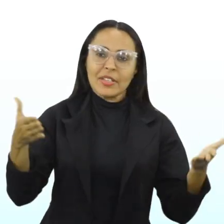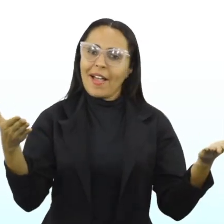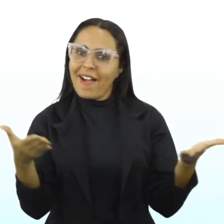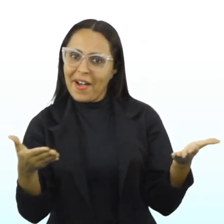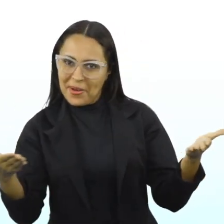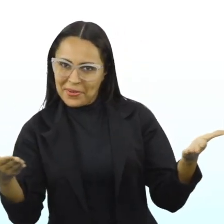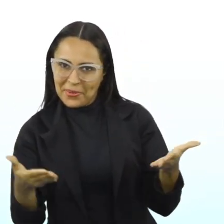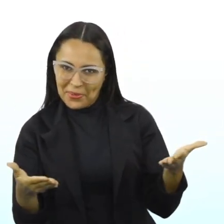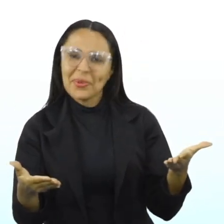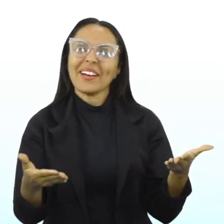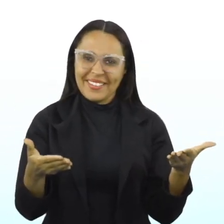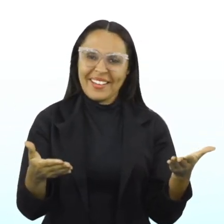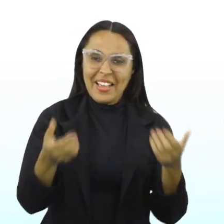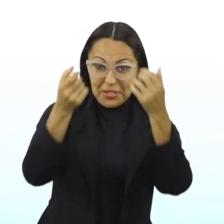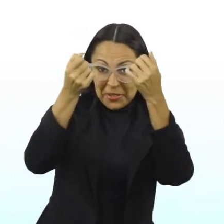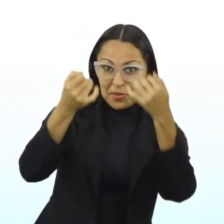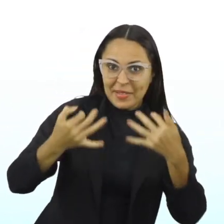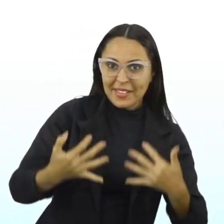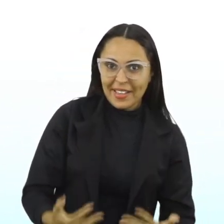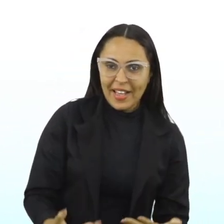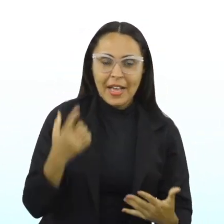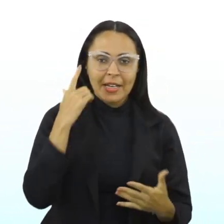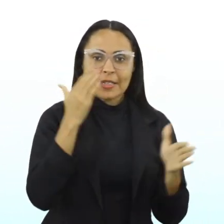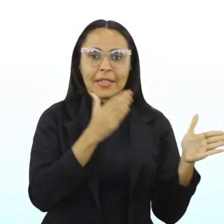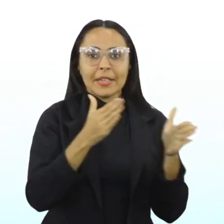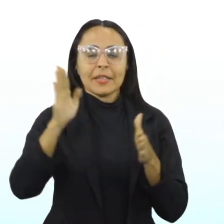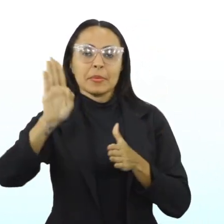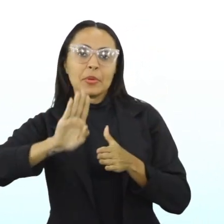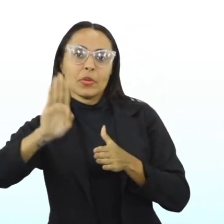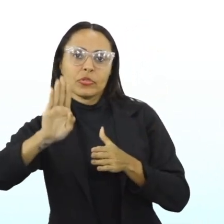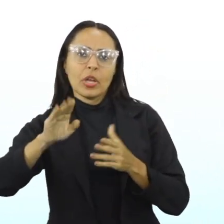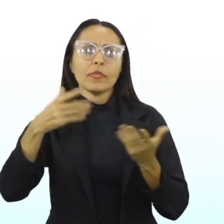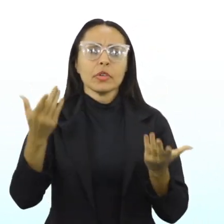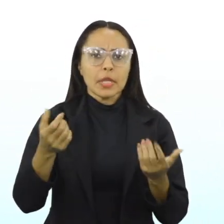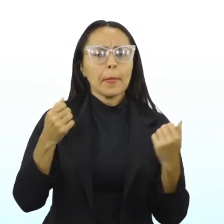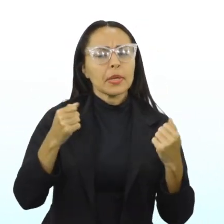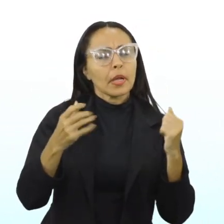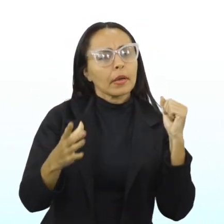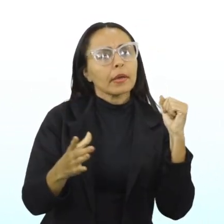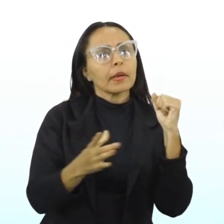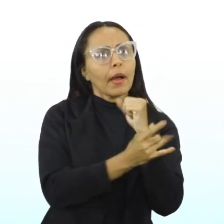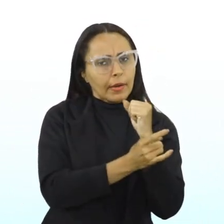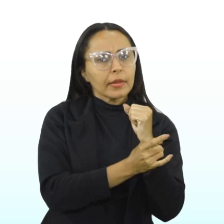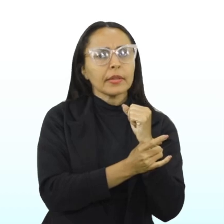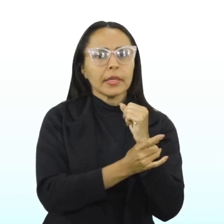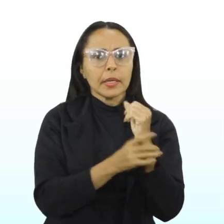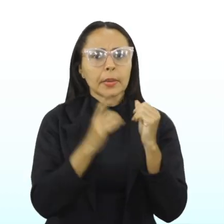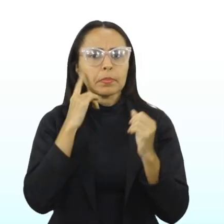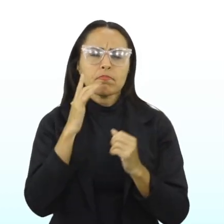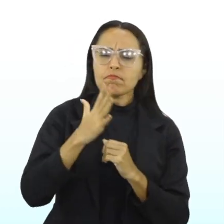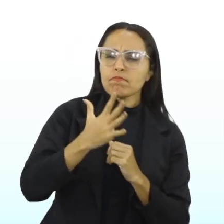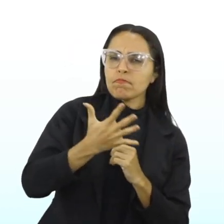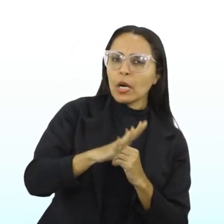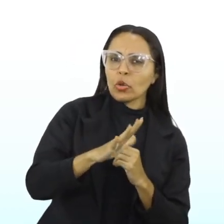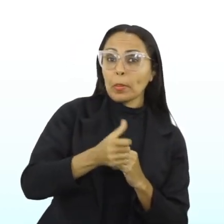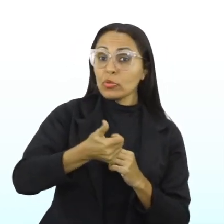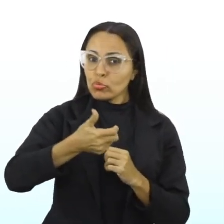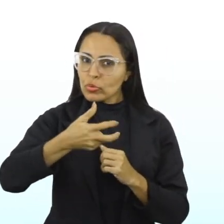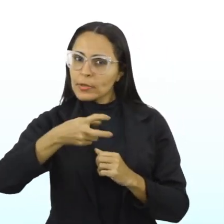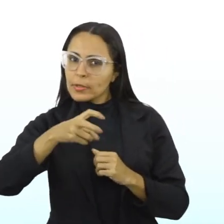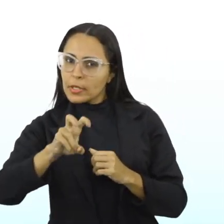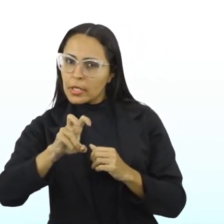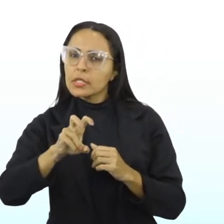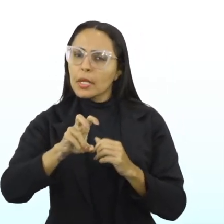agora no Educa PE TV. Na parte de biologia, vocês têm que garantir aquelas mais ou menos 15